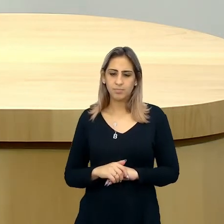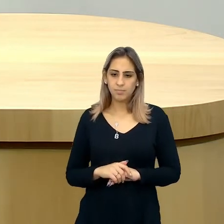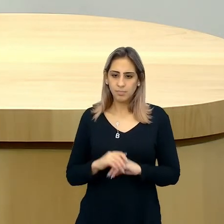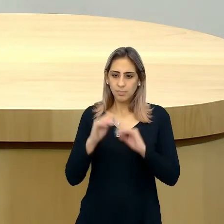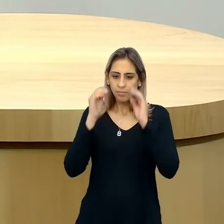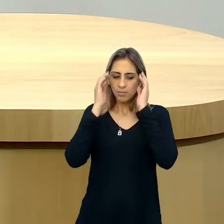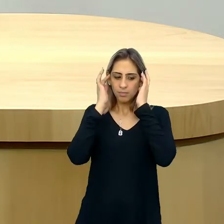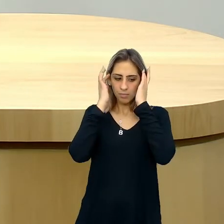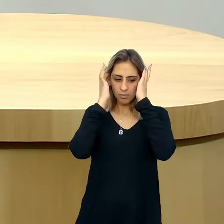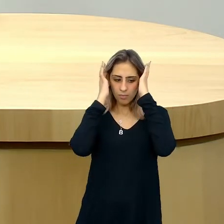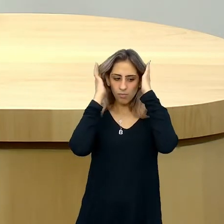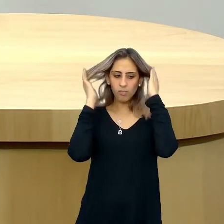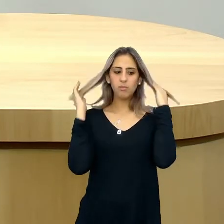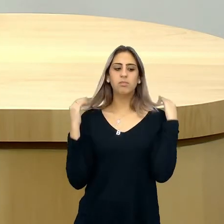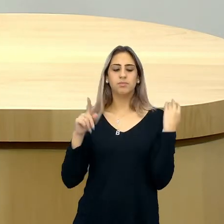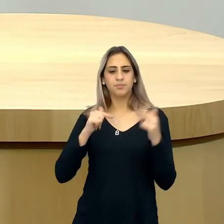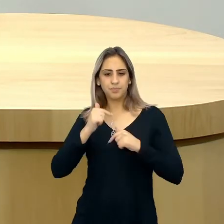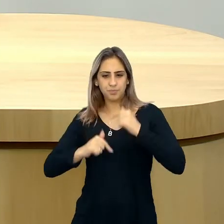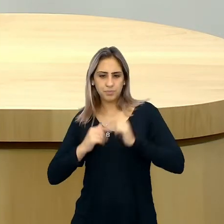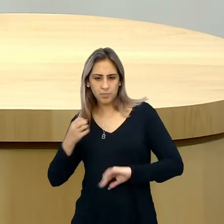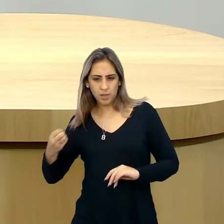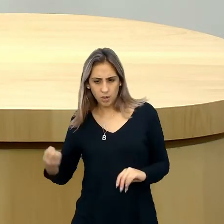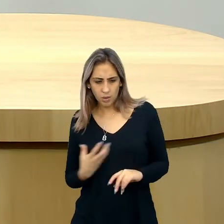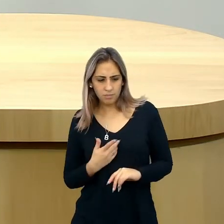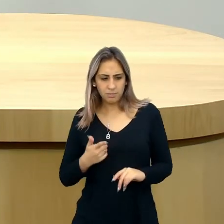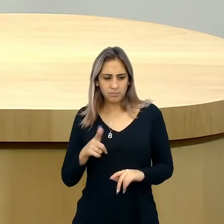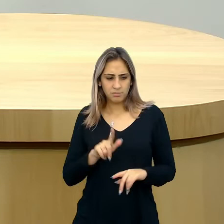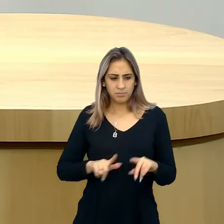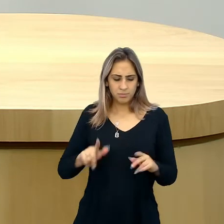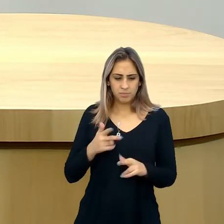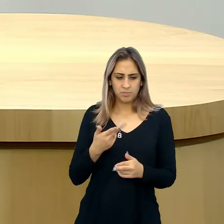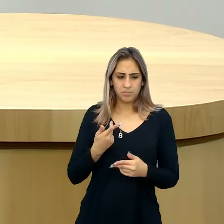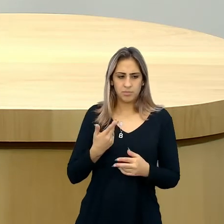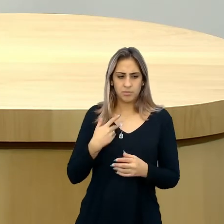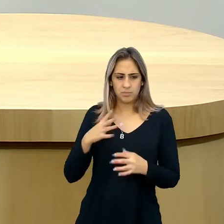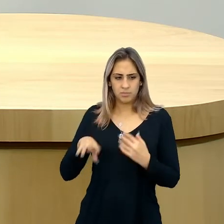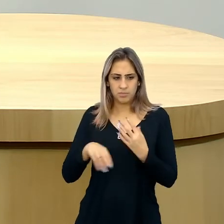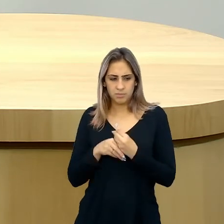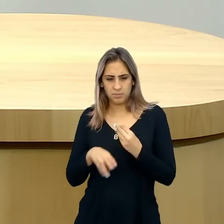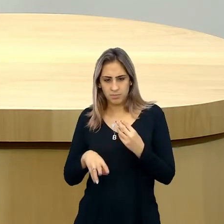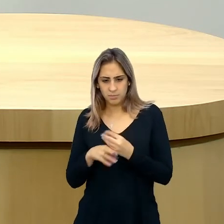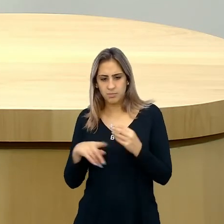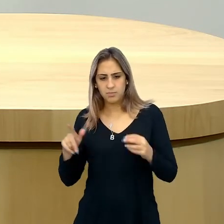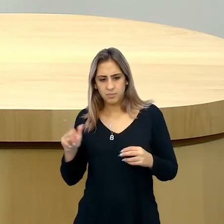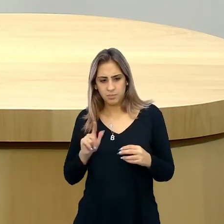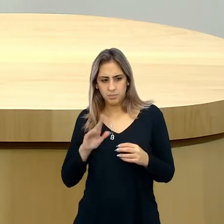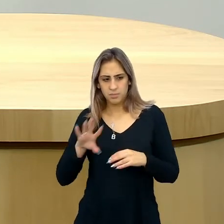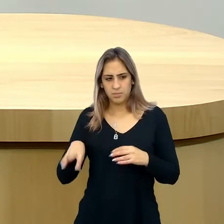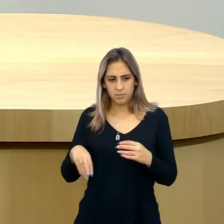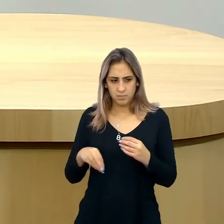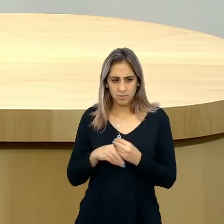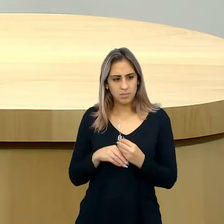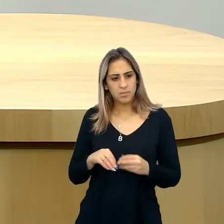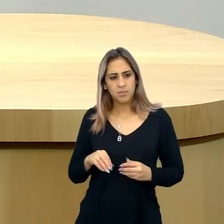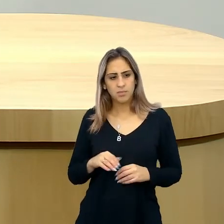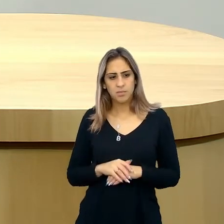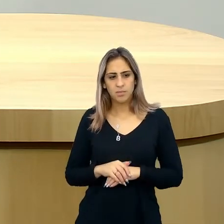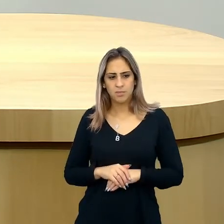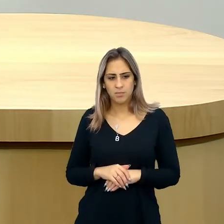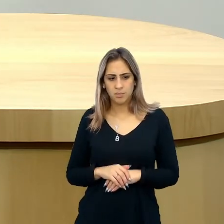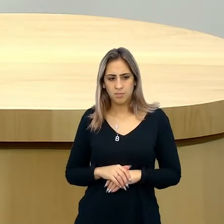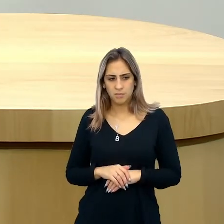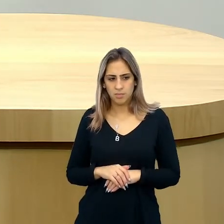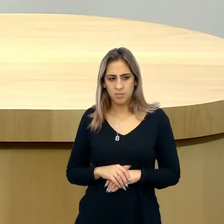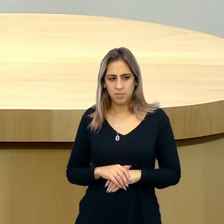E esse funcionamento, essa nova lógica de acumulação, é importante que a gente tenha em mente, pessoal, ela não é